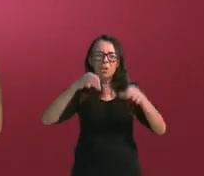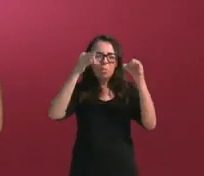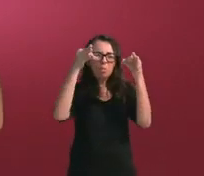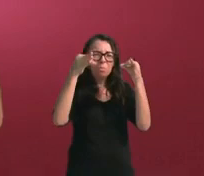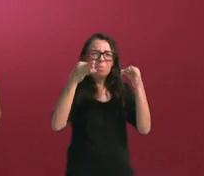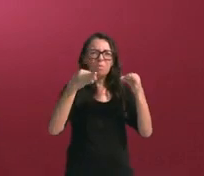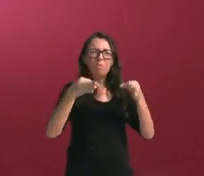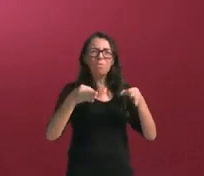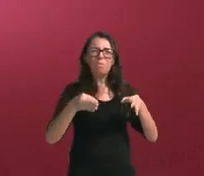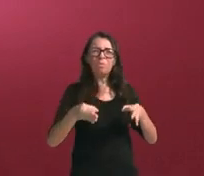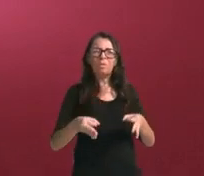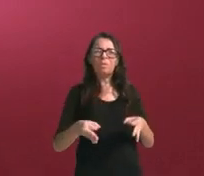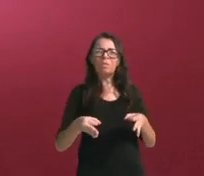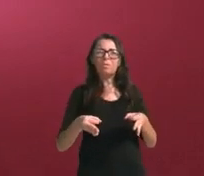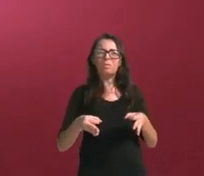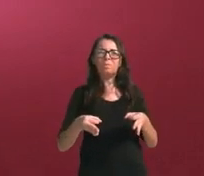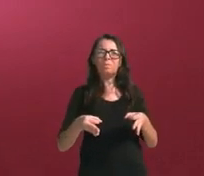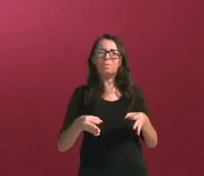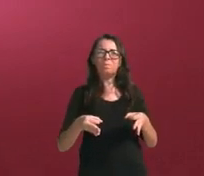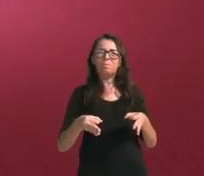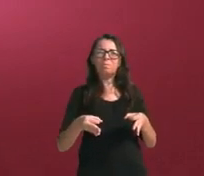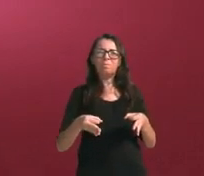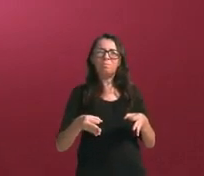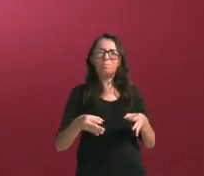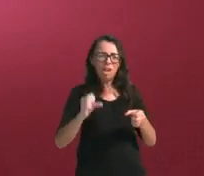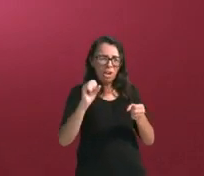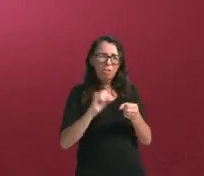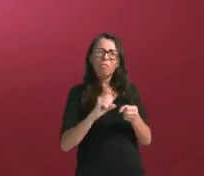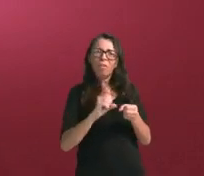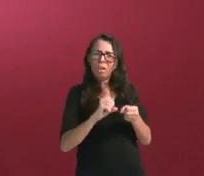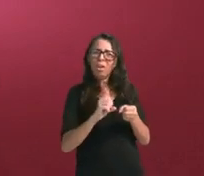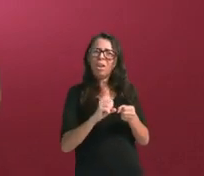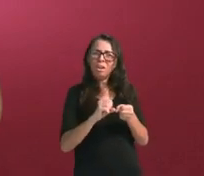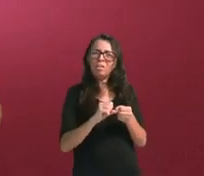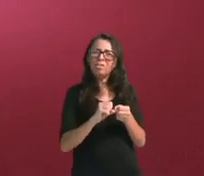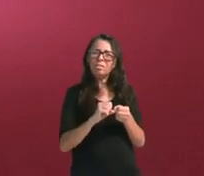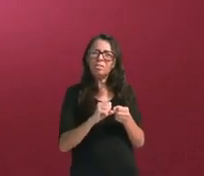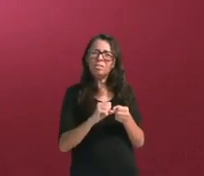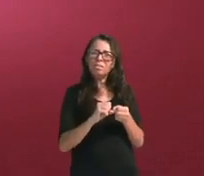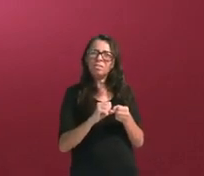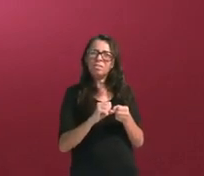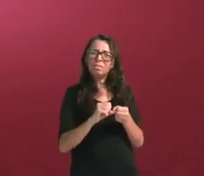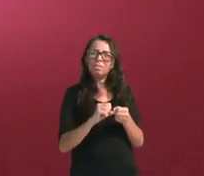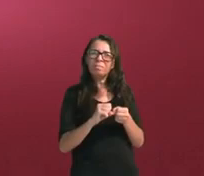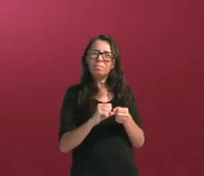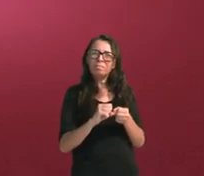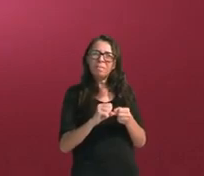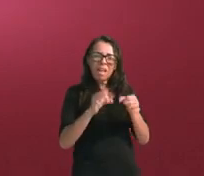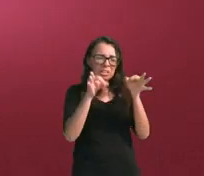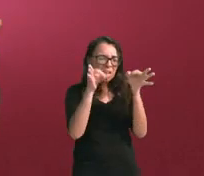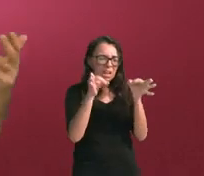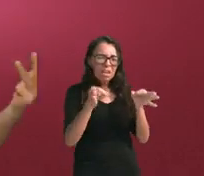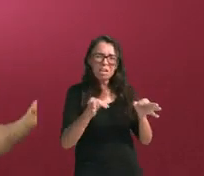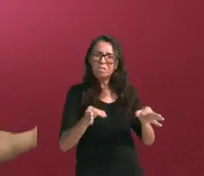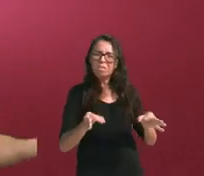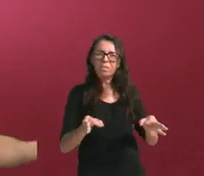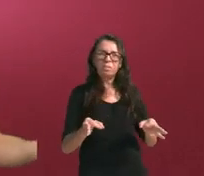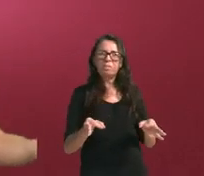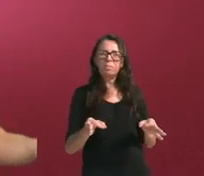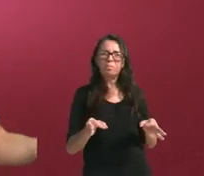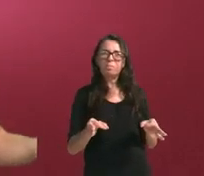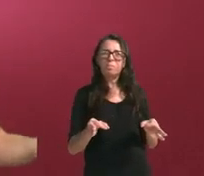Moisés, disse o que ele iria fazer, foi transparente. Moisés obedeceu